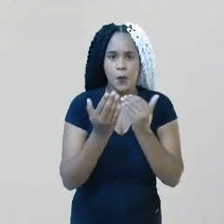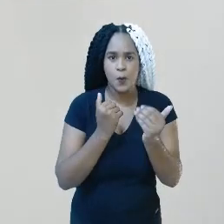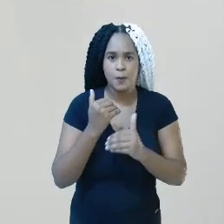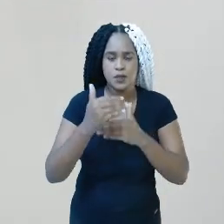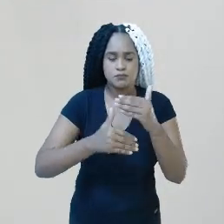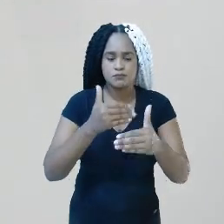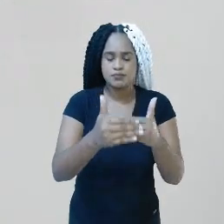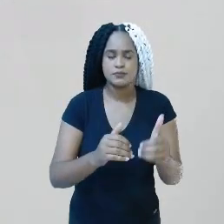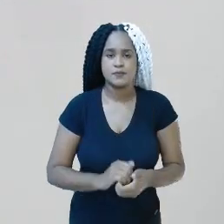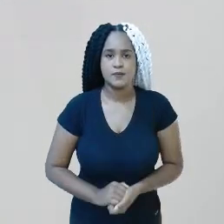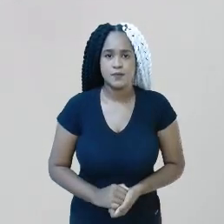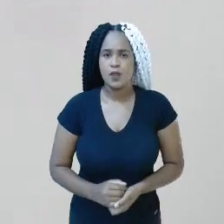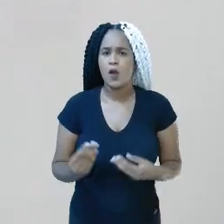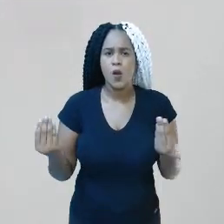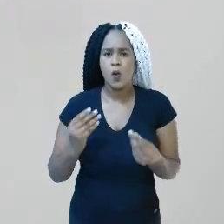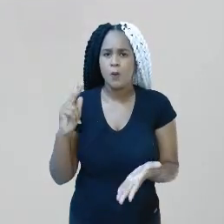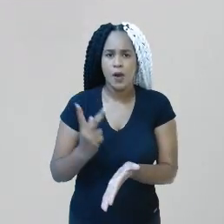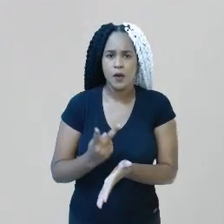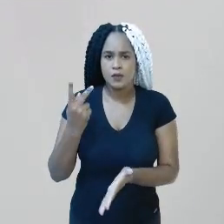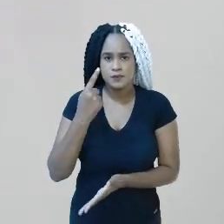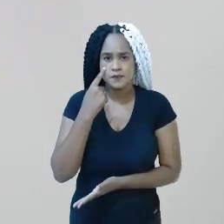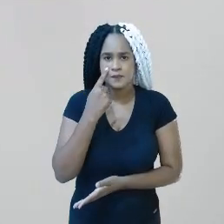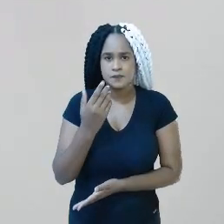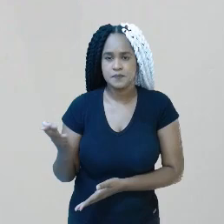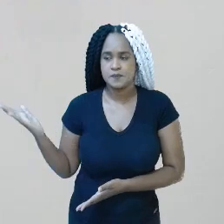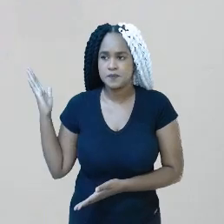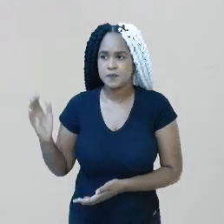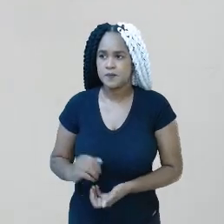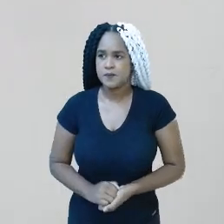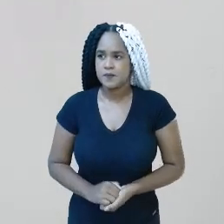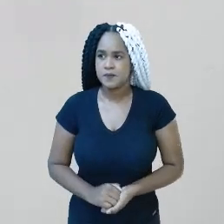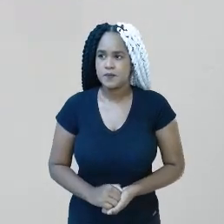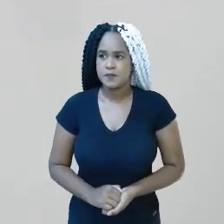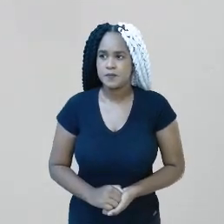aqui e mostrar para vocês, ó. Então, nós temos...